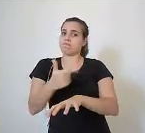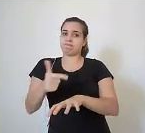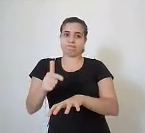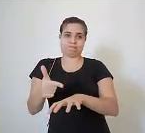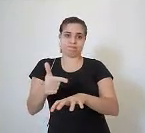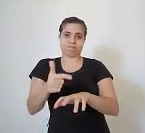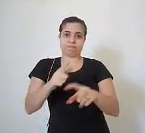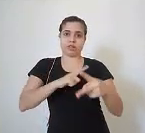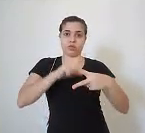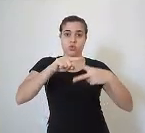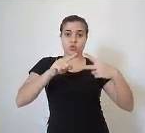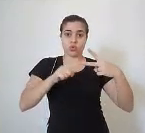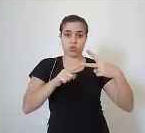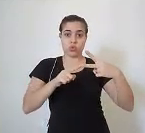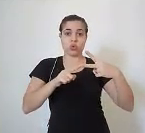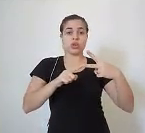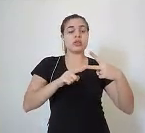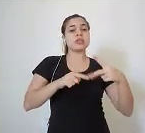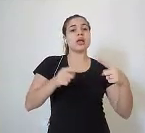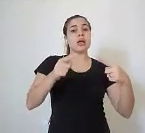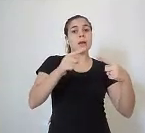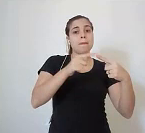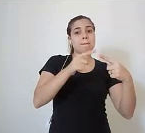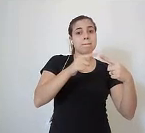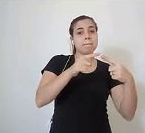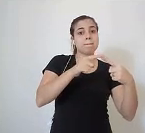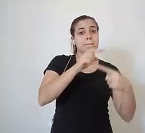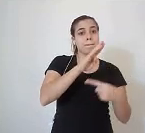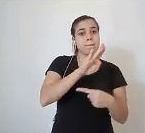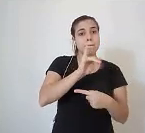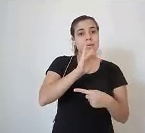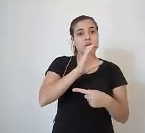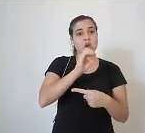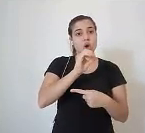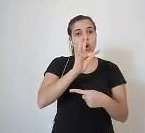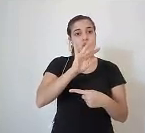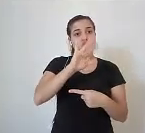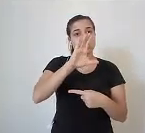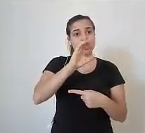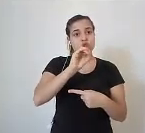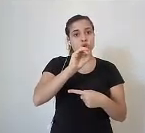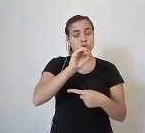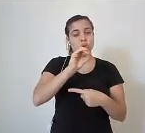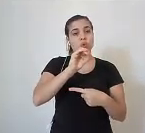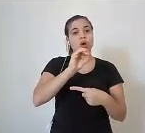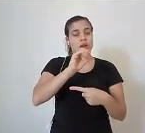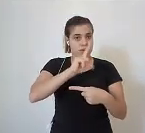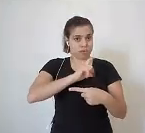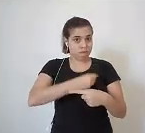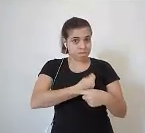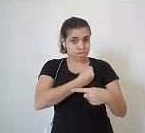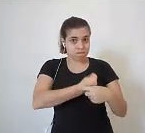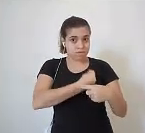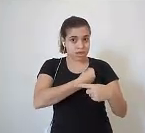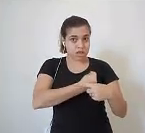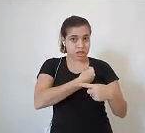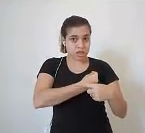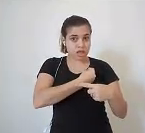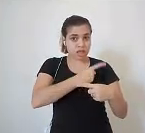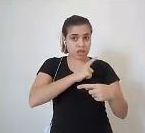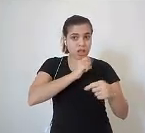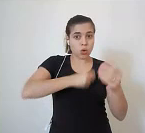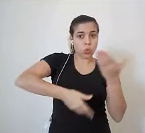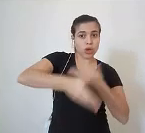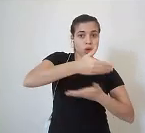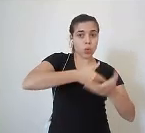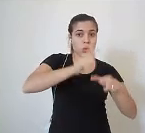as condições físico e químicas, que não estão referentes aos seres vivos, né? O meio biótico está sendo caracterizado, além